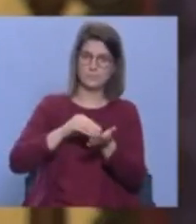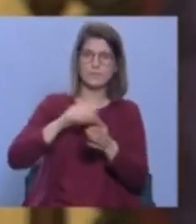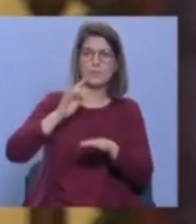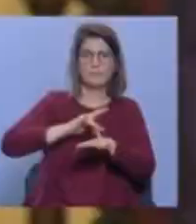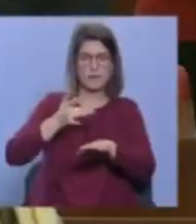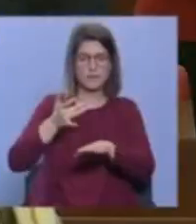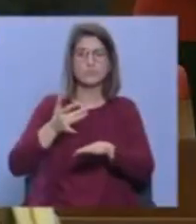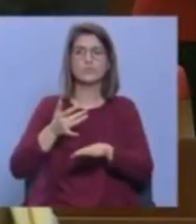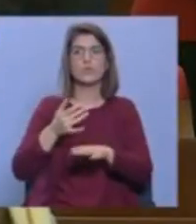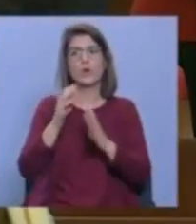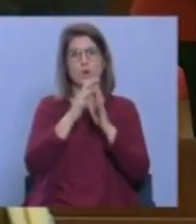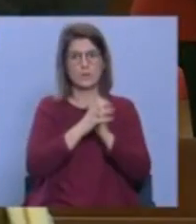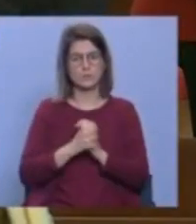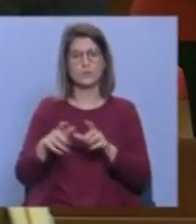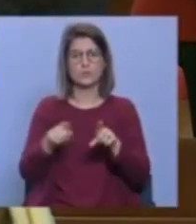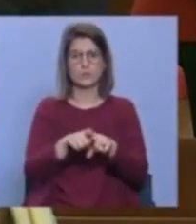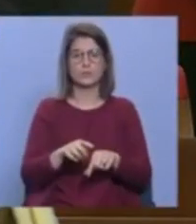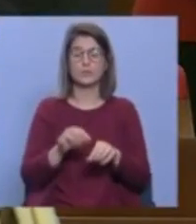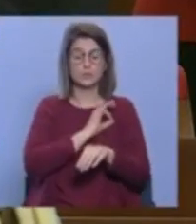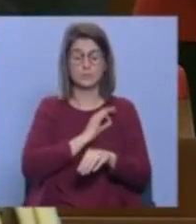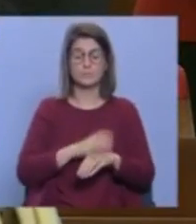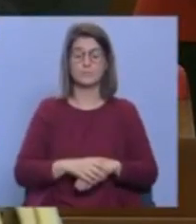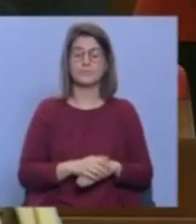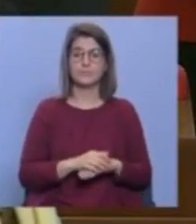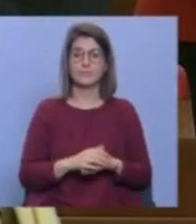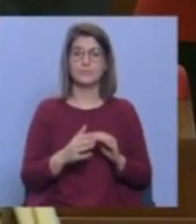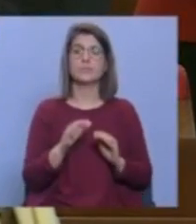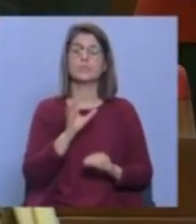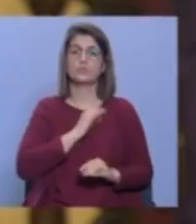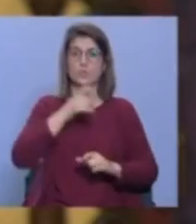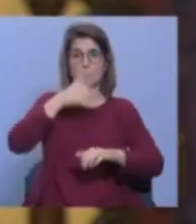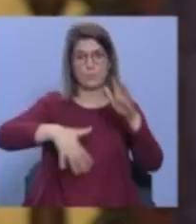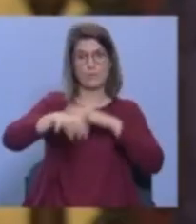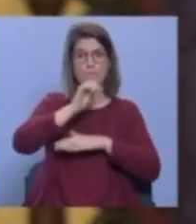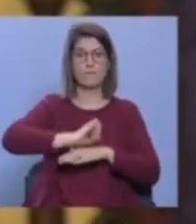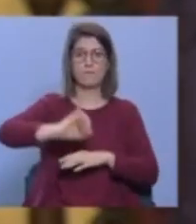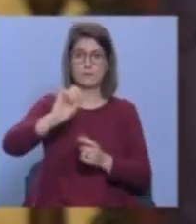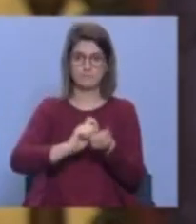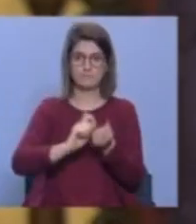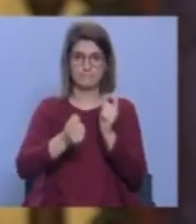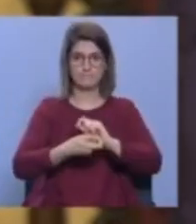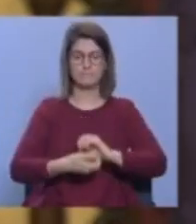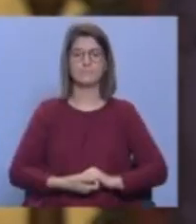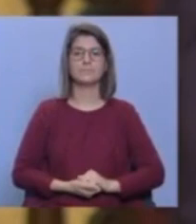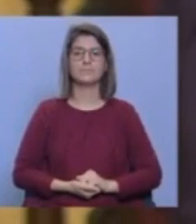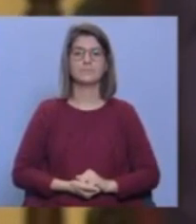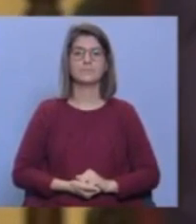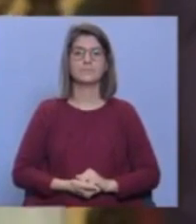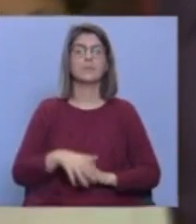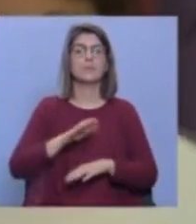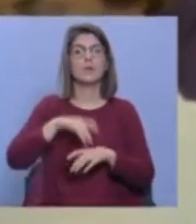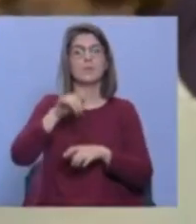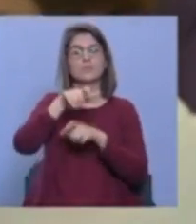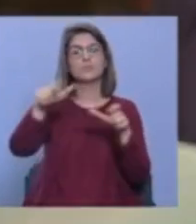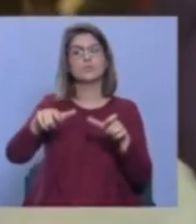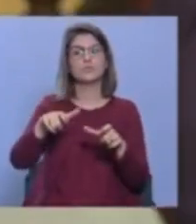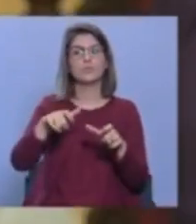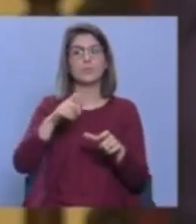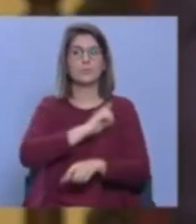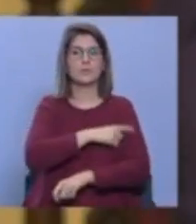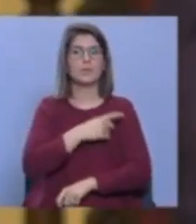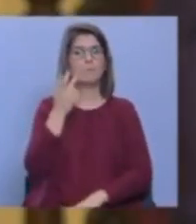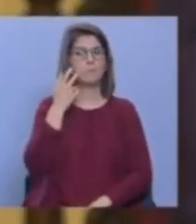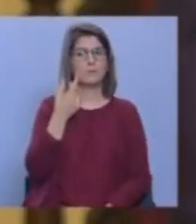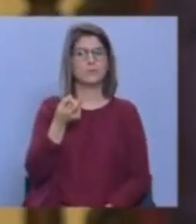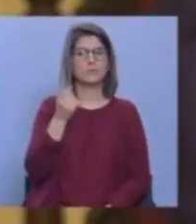oremos ao Senhor. Renovai, Senhor, o vosso povo. Pelos que não se deixam tentar pelo poder e